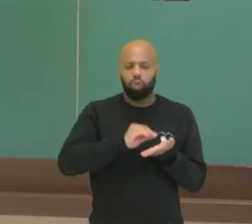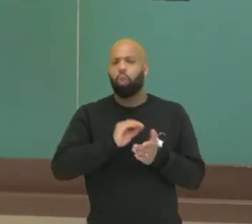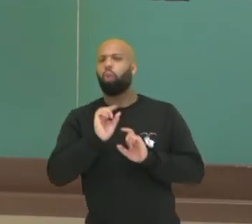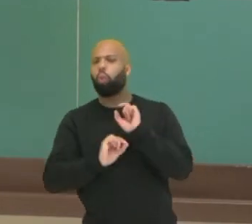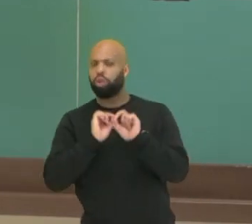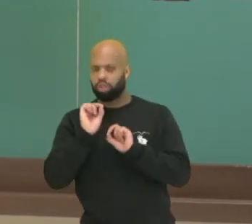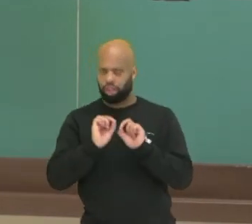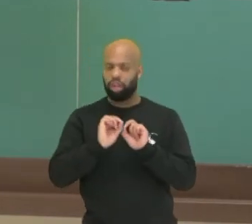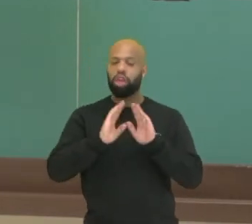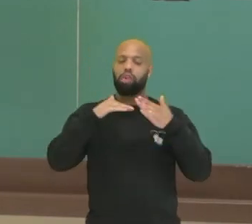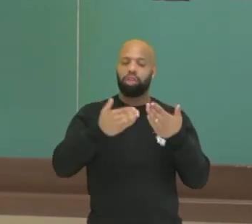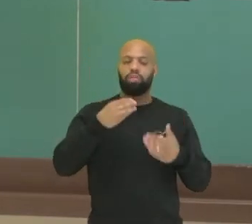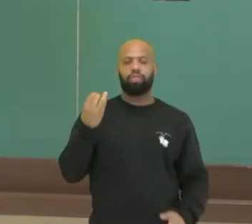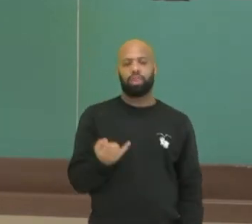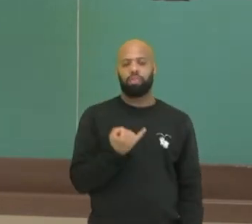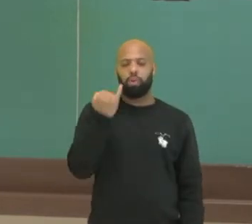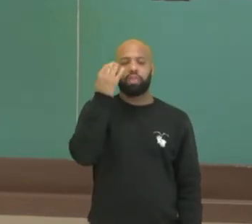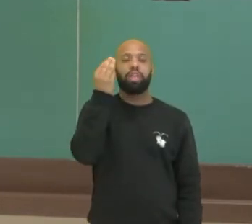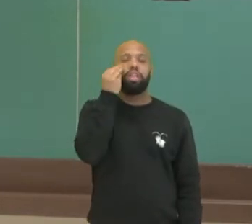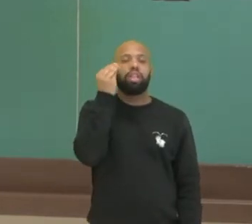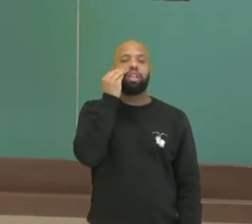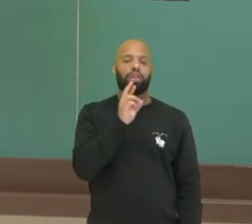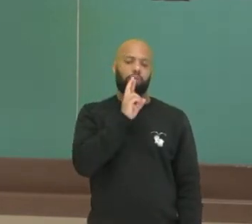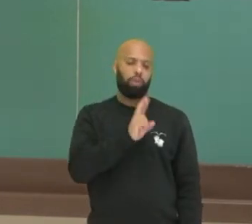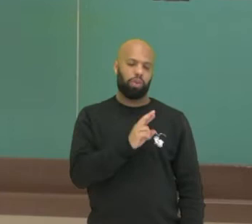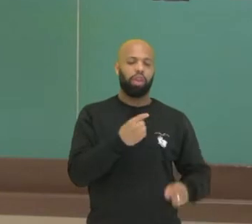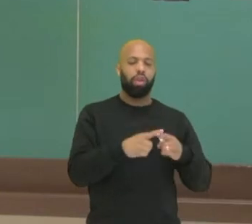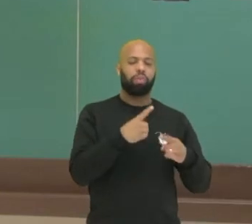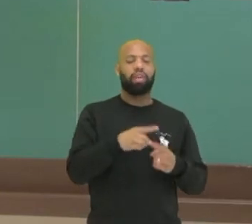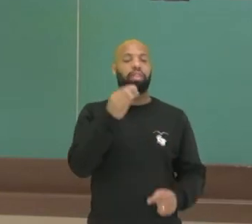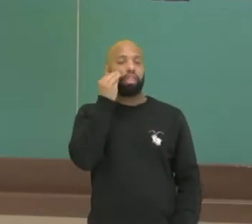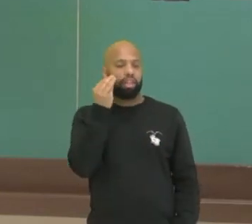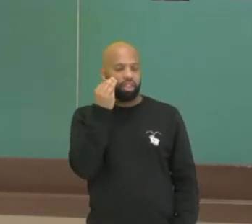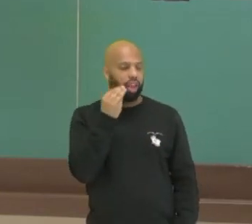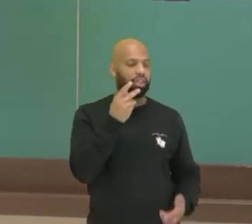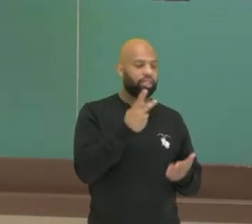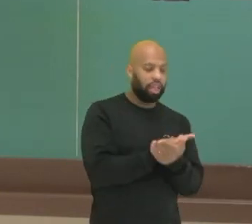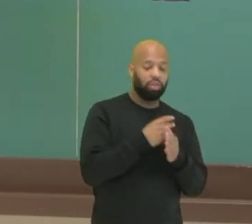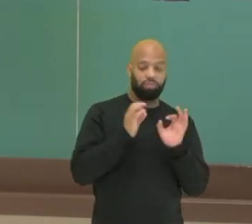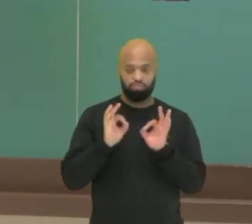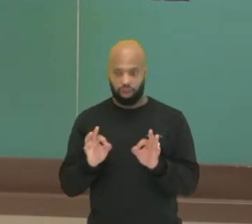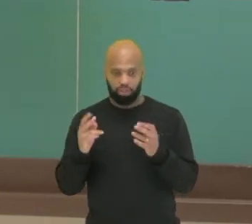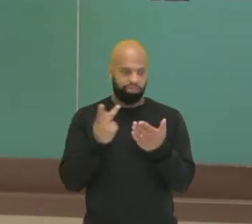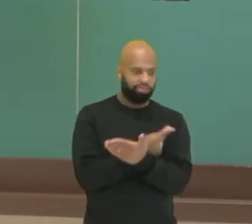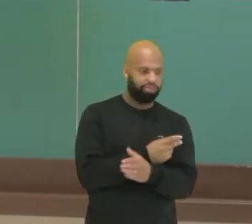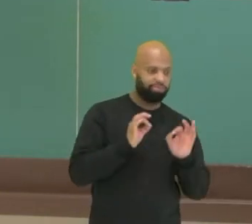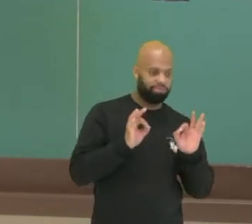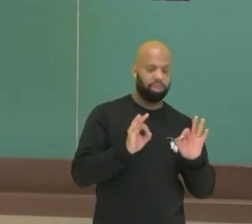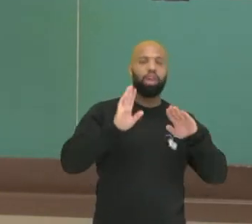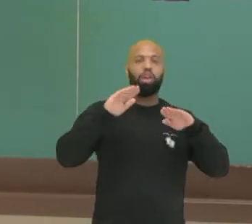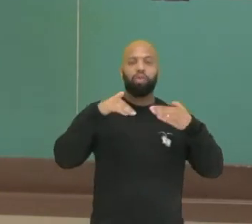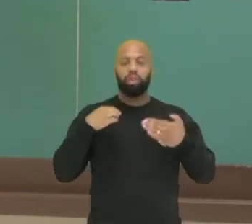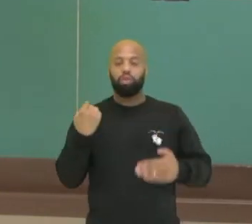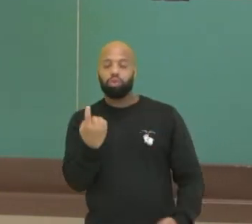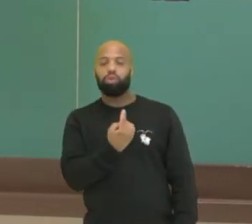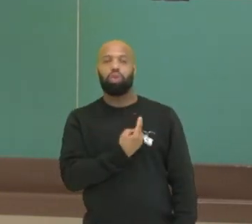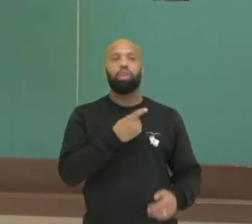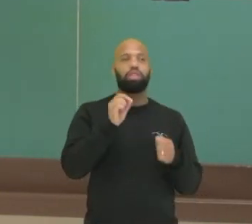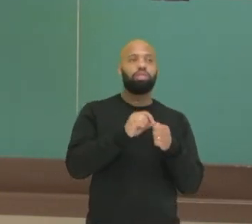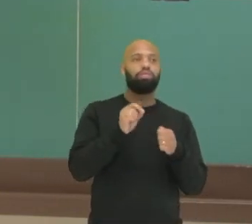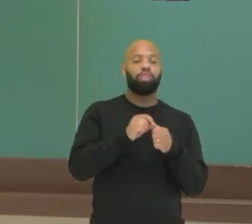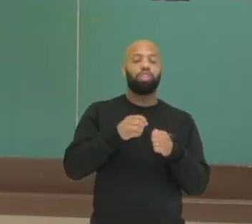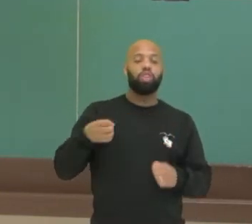importante tentar responder. Essa tentativa de erro e acerto é o que faz com que nós construamos novas